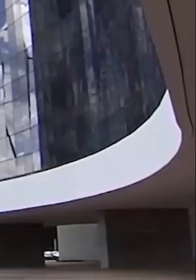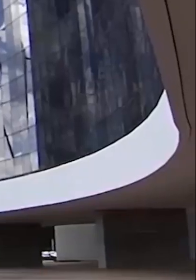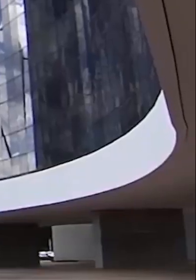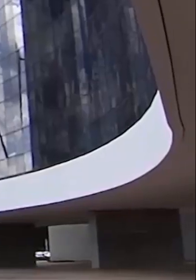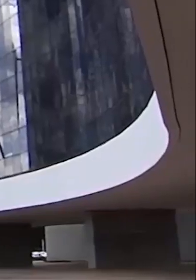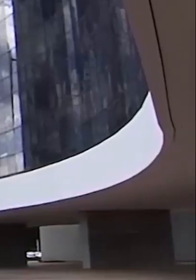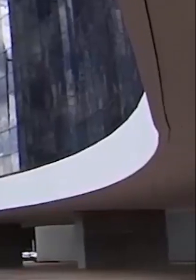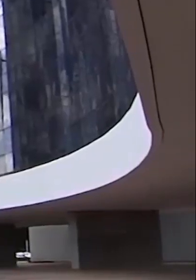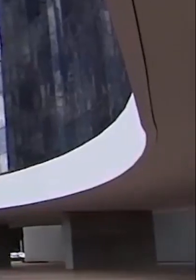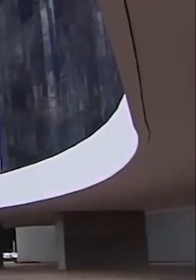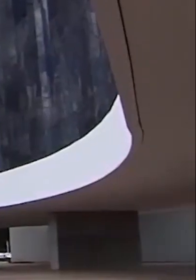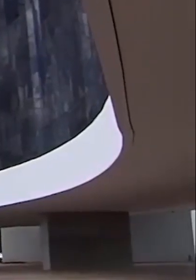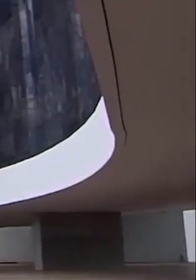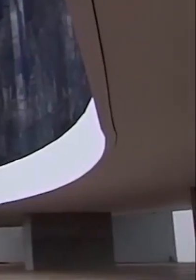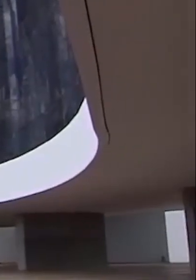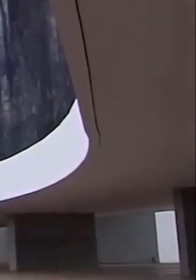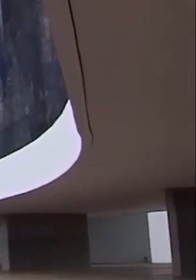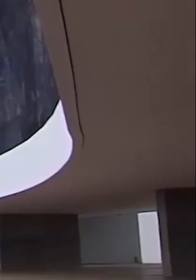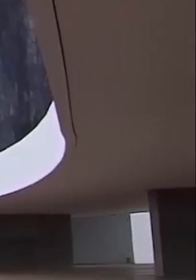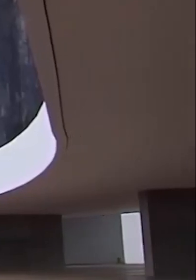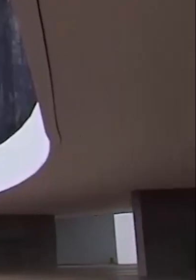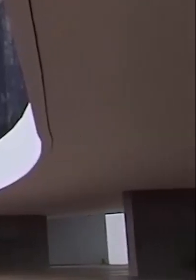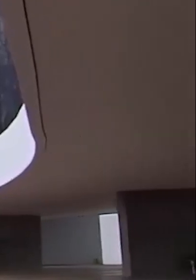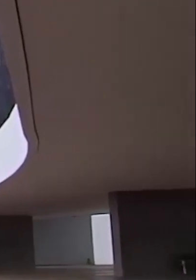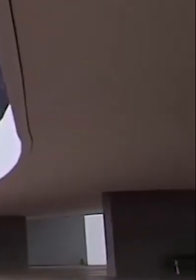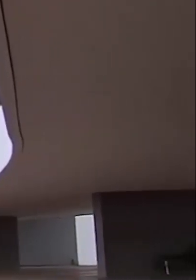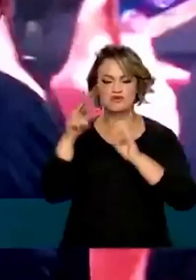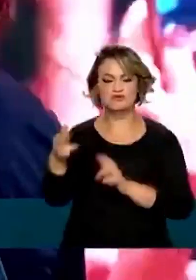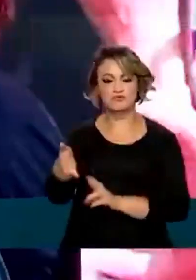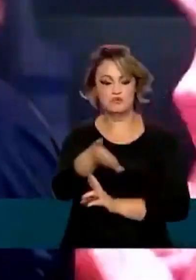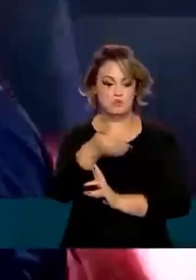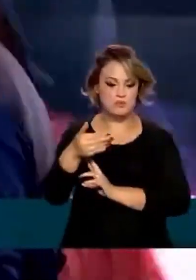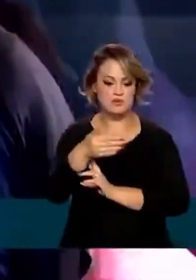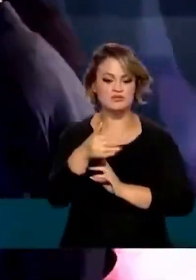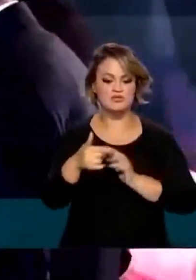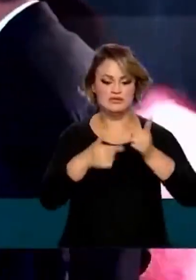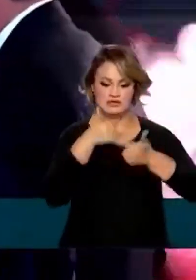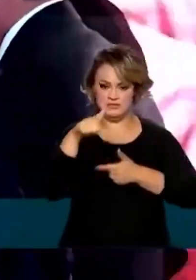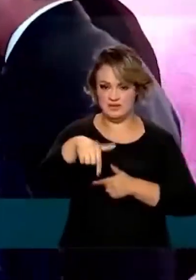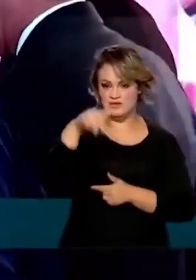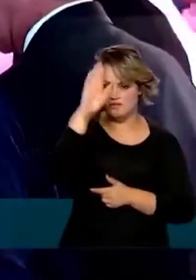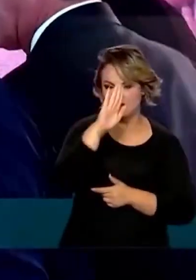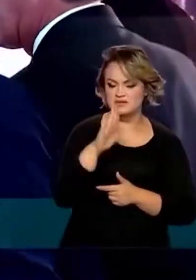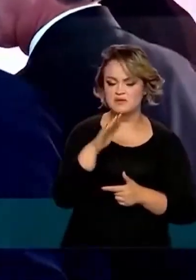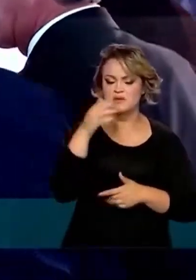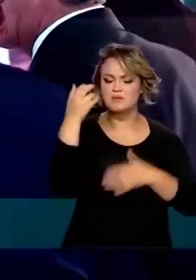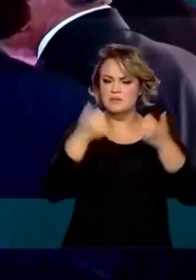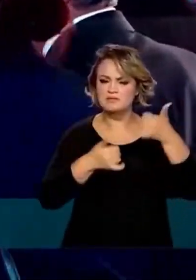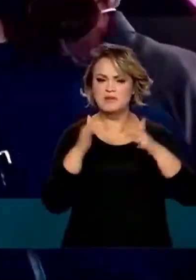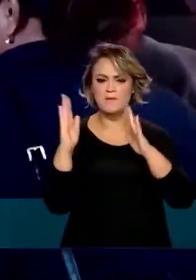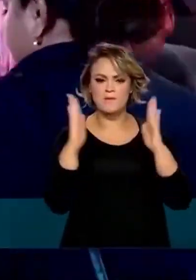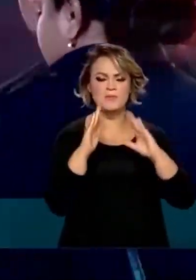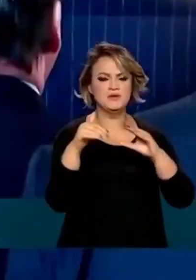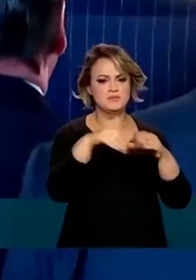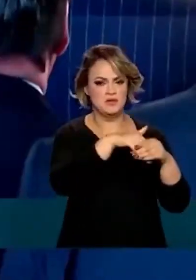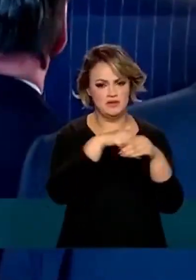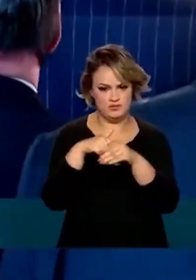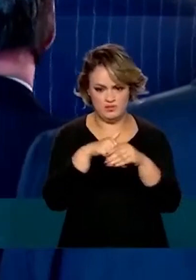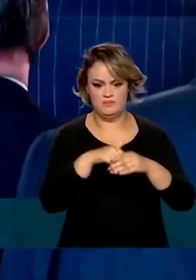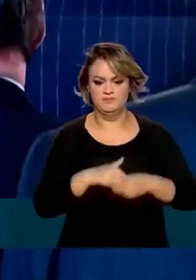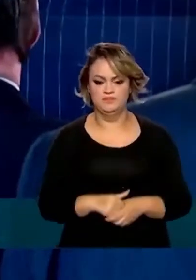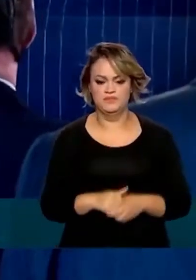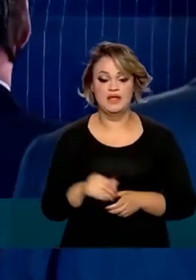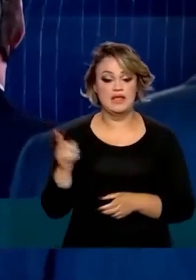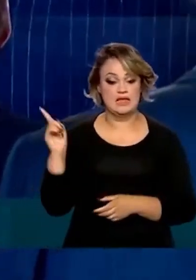inelegível o documento teve como base a denúncia feita pelo PDT que questionou o discurso de bolsonaro em julho do ano passado